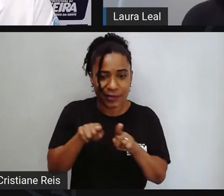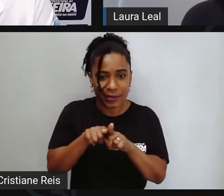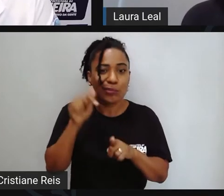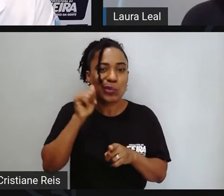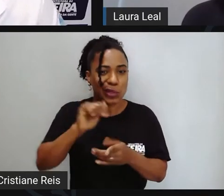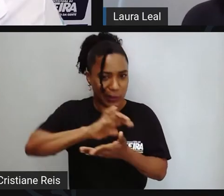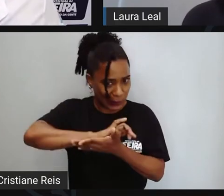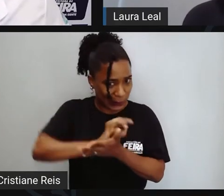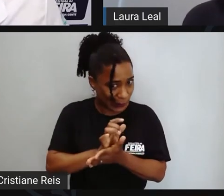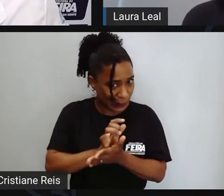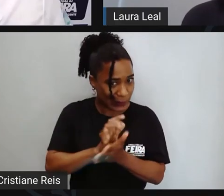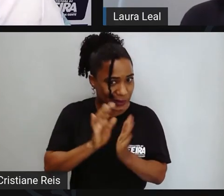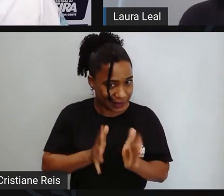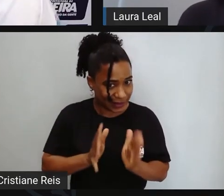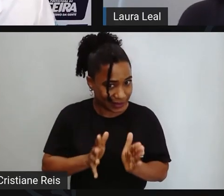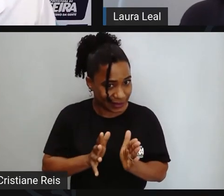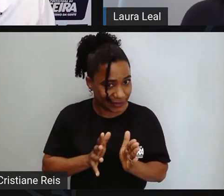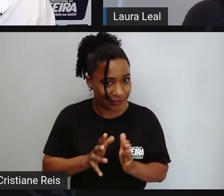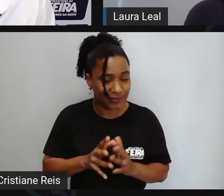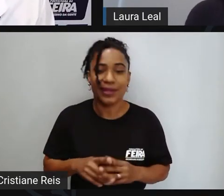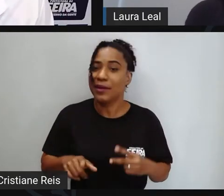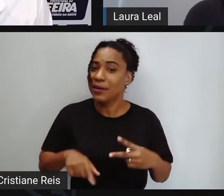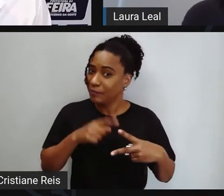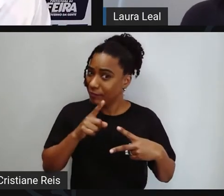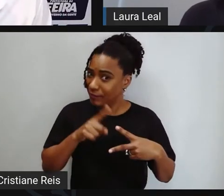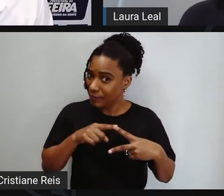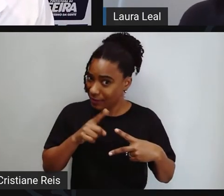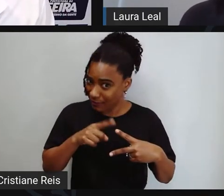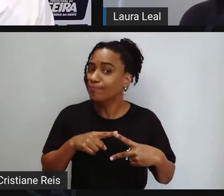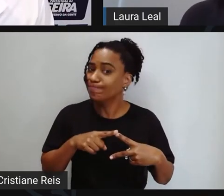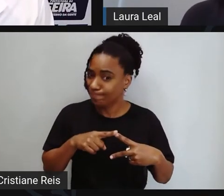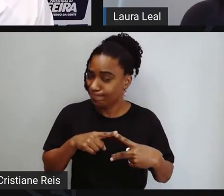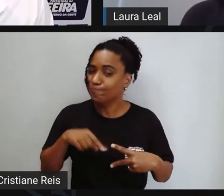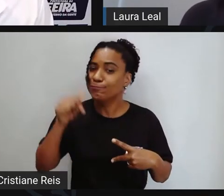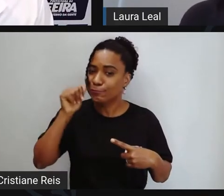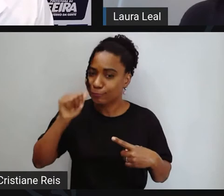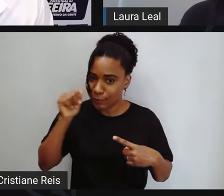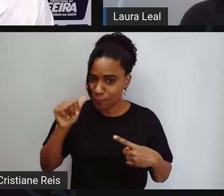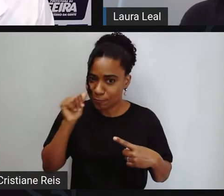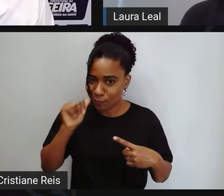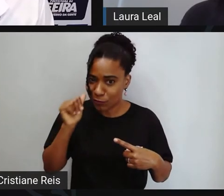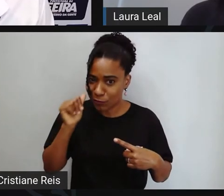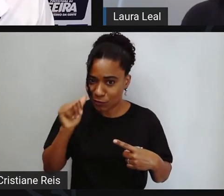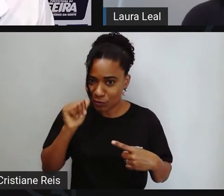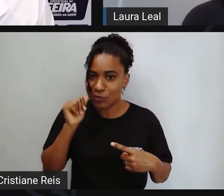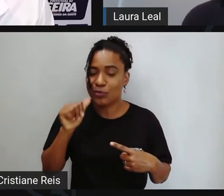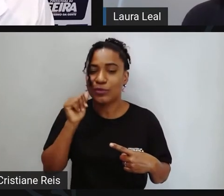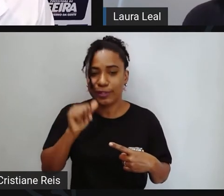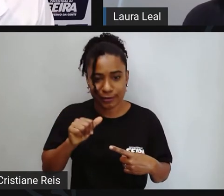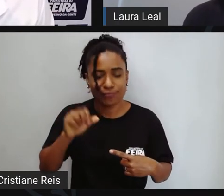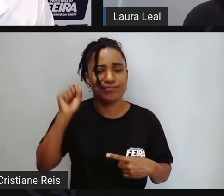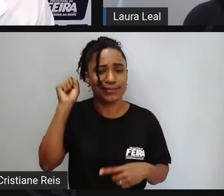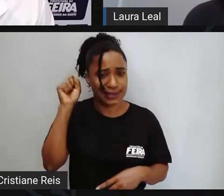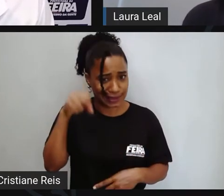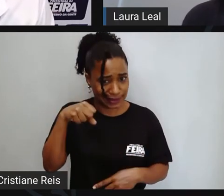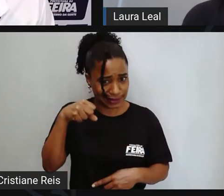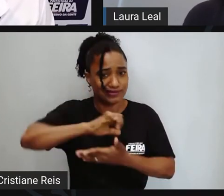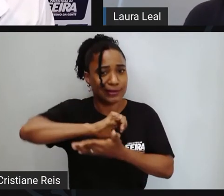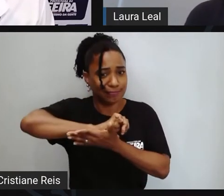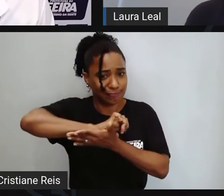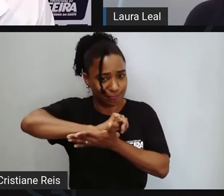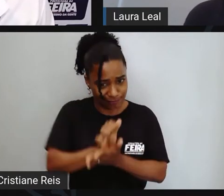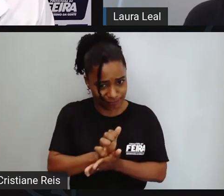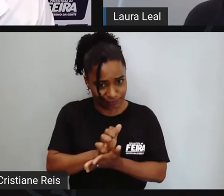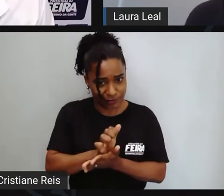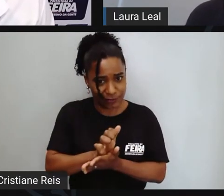começar pelos problemas de misoginia. Sim, e eu acho que essa vai ser a resposta de qualquer mulher dentro do ambiente acadêmico,